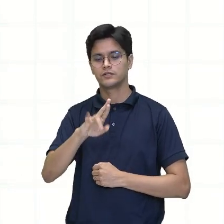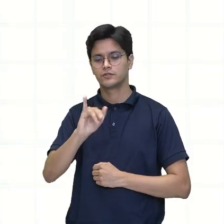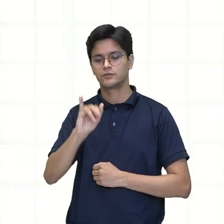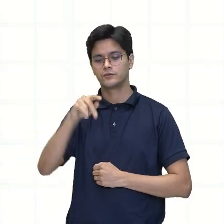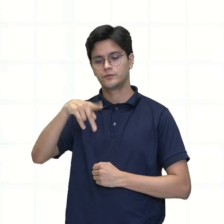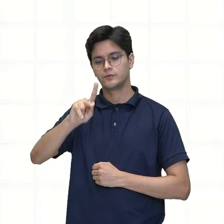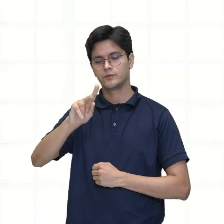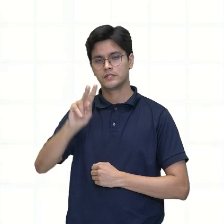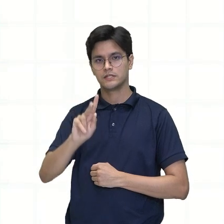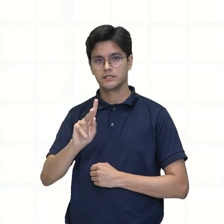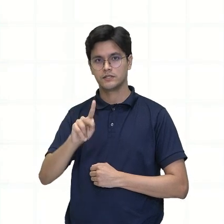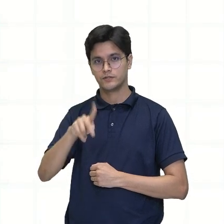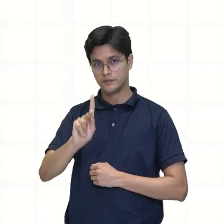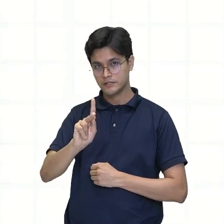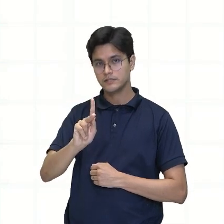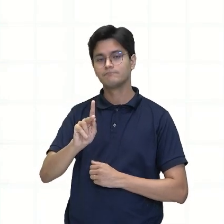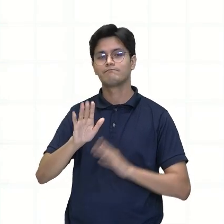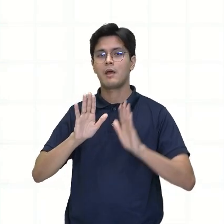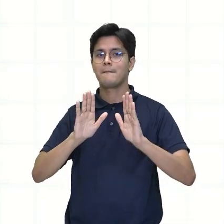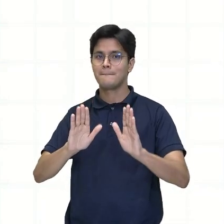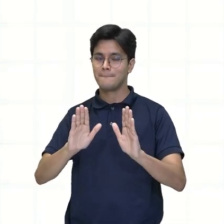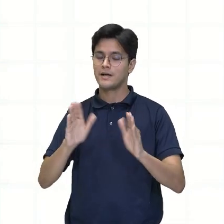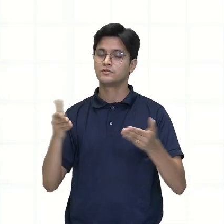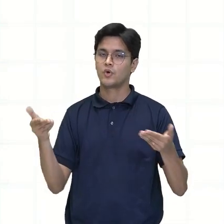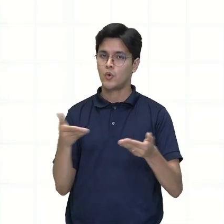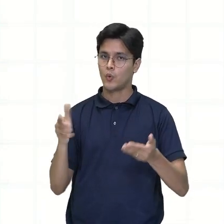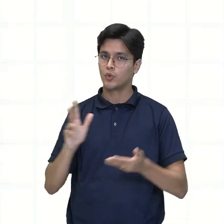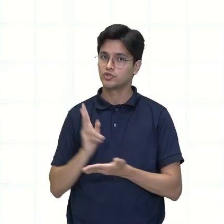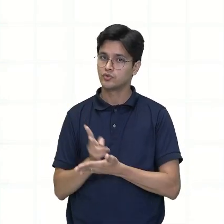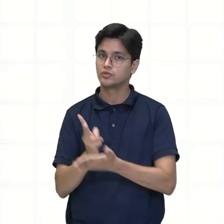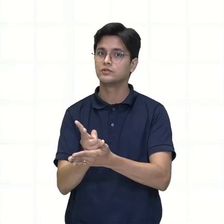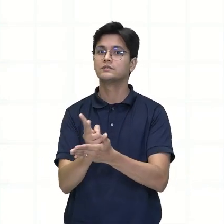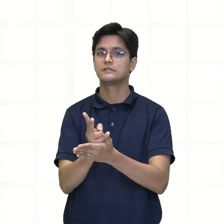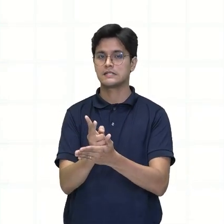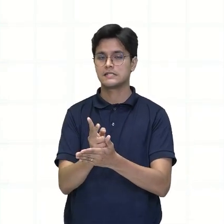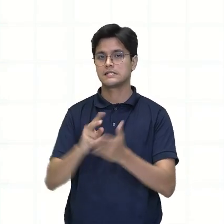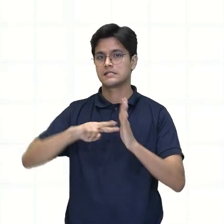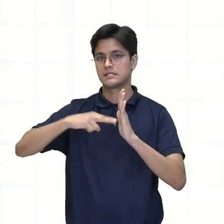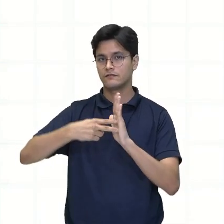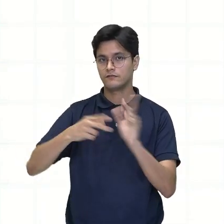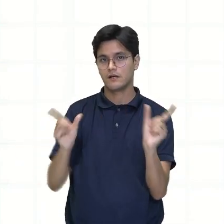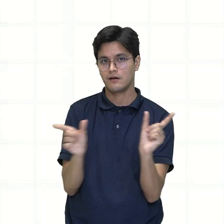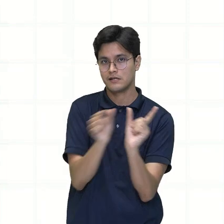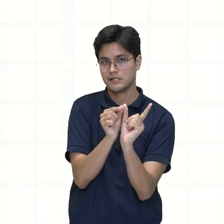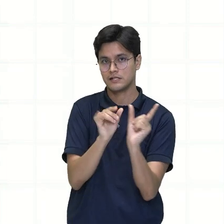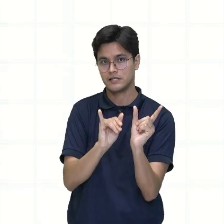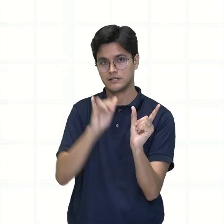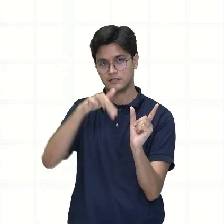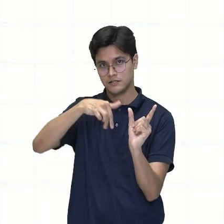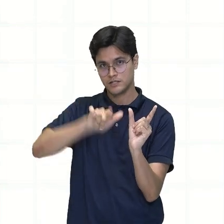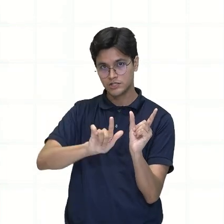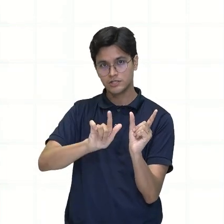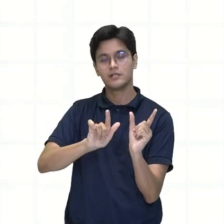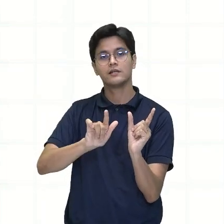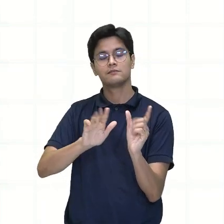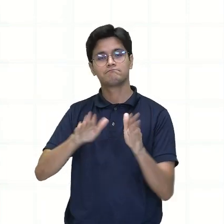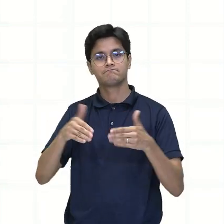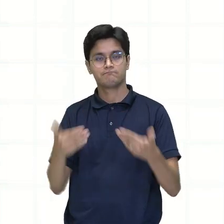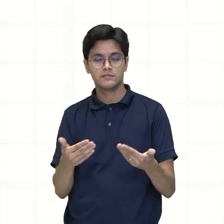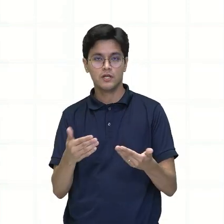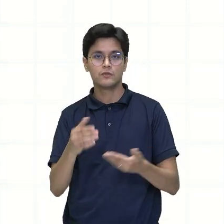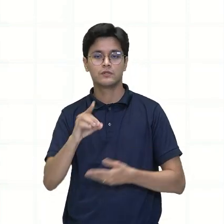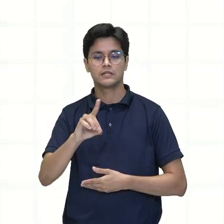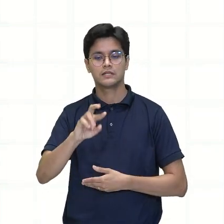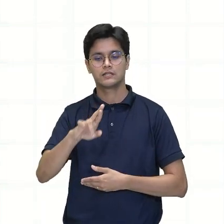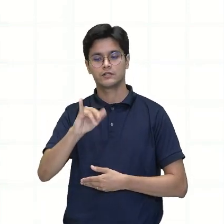o present continuous, tá? Então, é drinking coffee, tá? Completem aí.